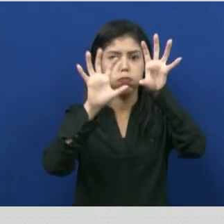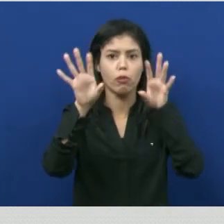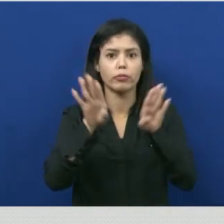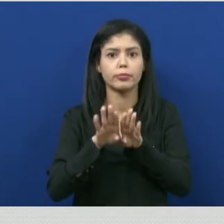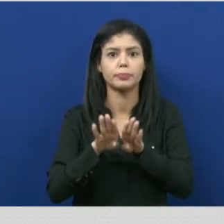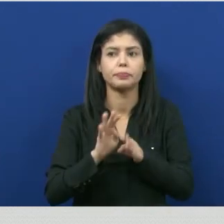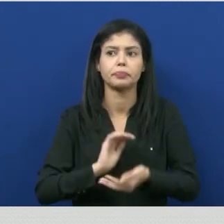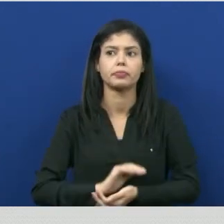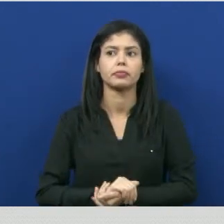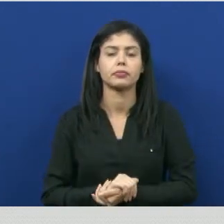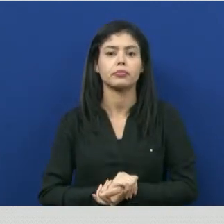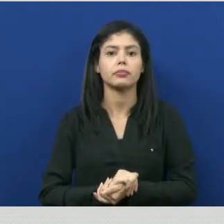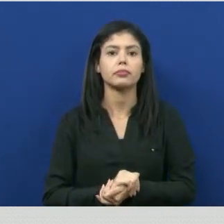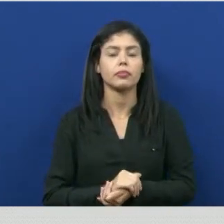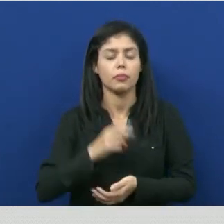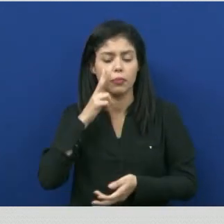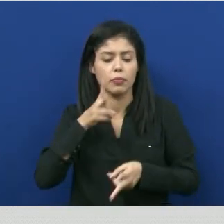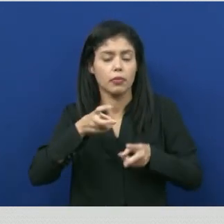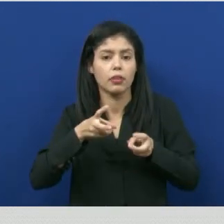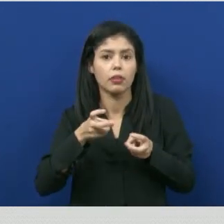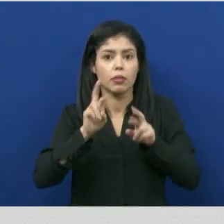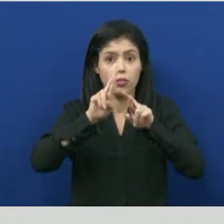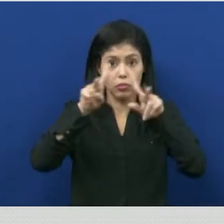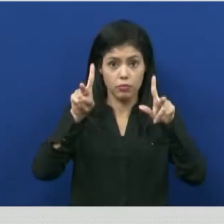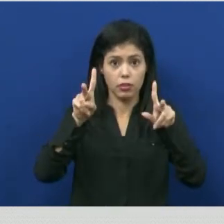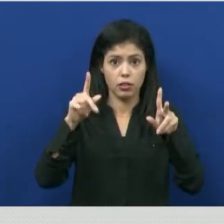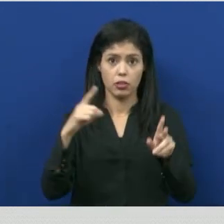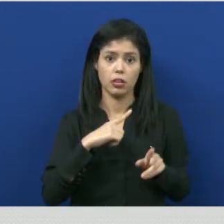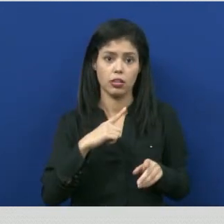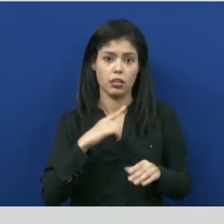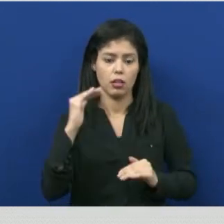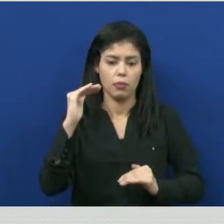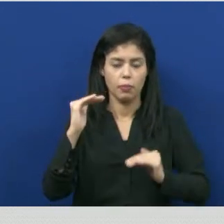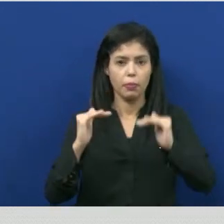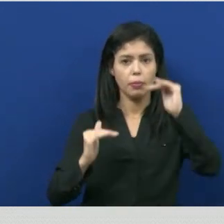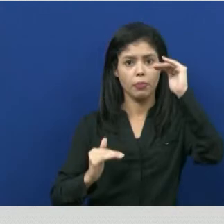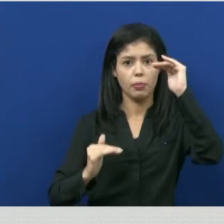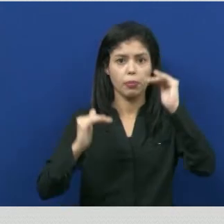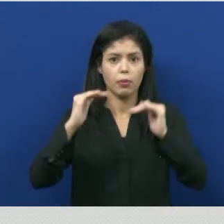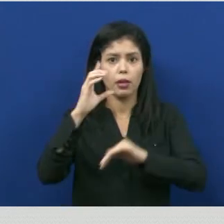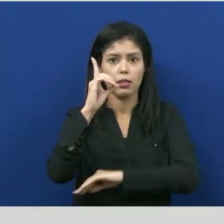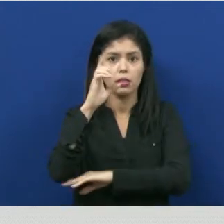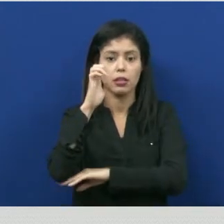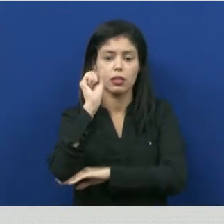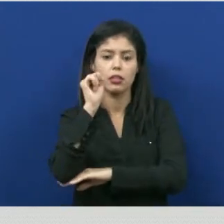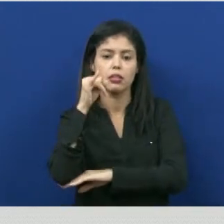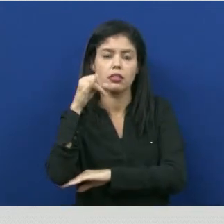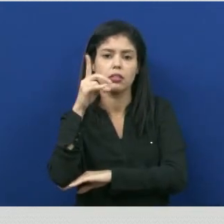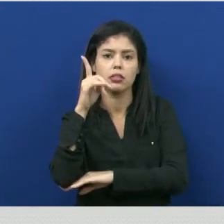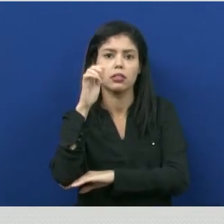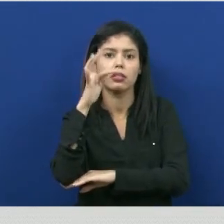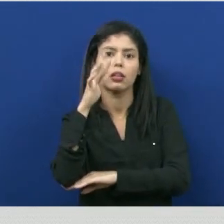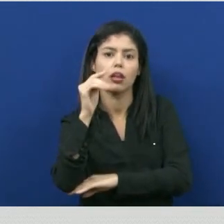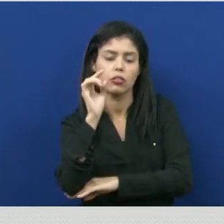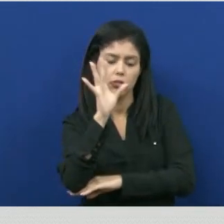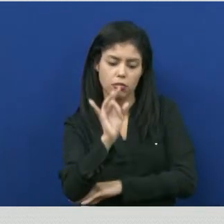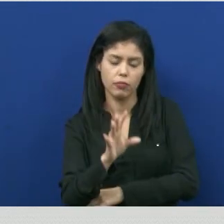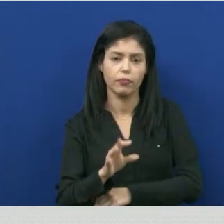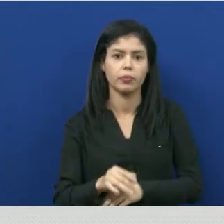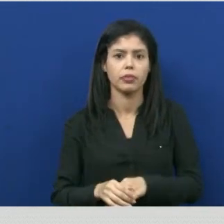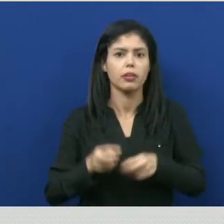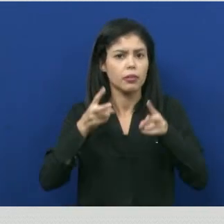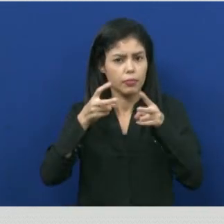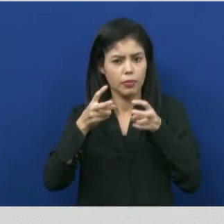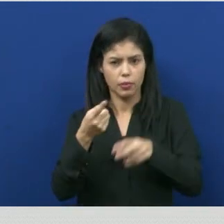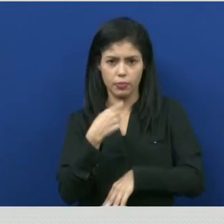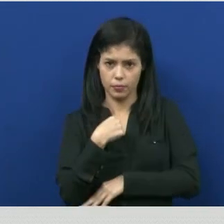de massa líquida ou gasosa se dá pela diferença de densidade entre elas. Como que isso acontece? Confira aqui,